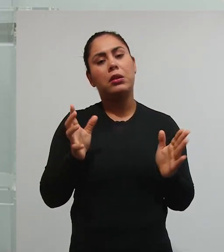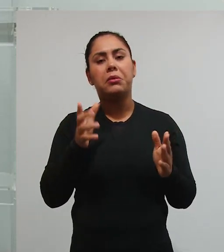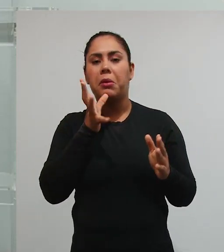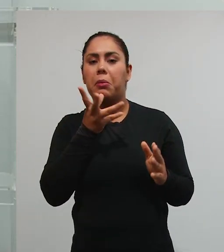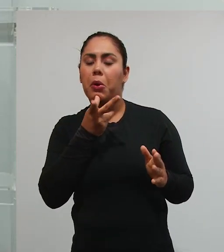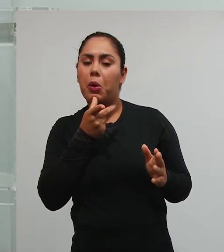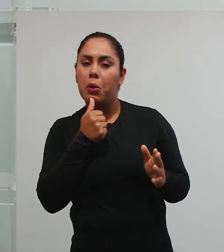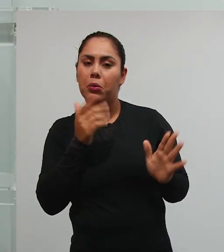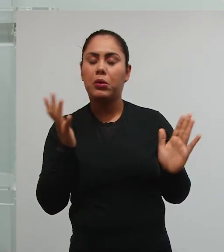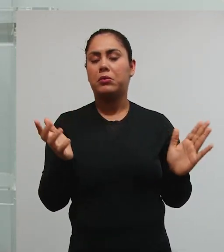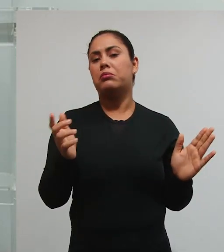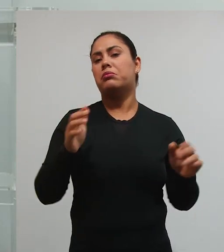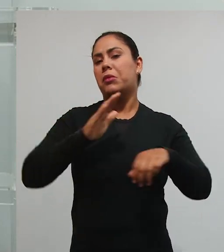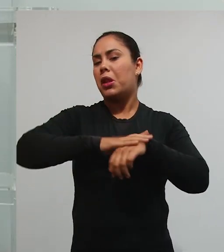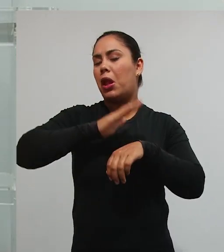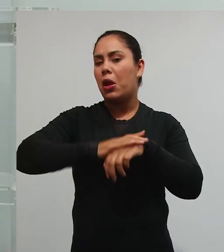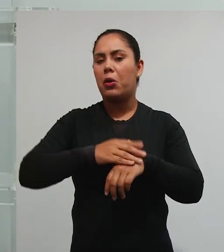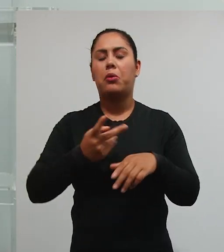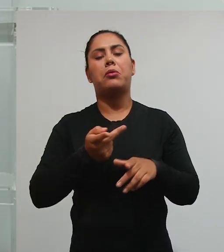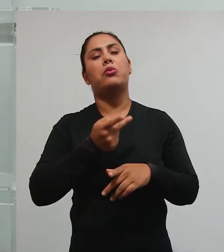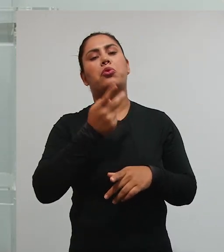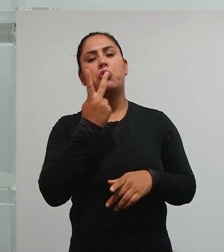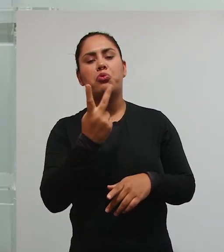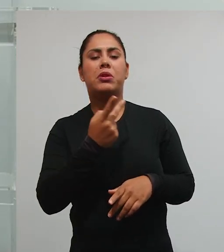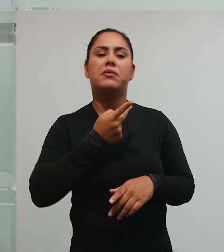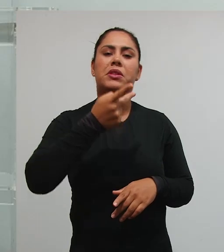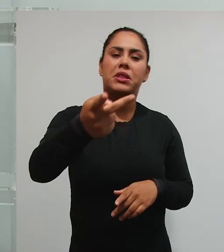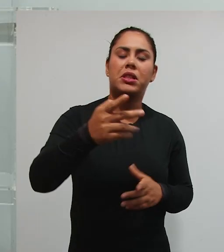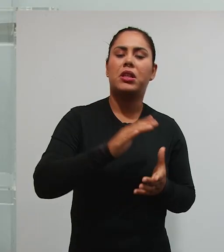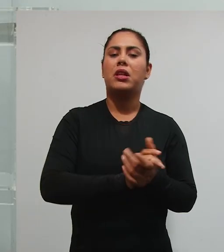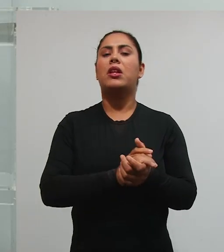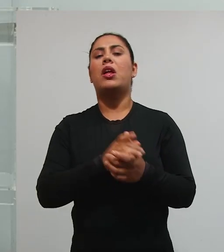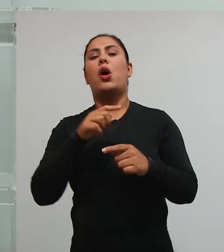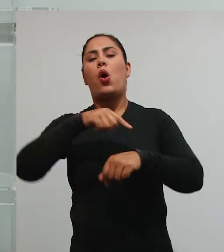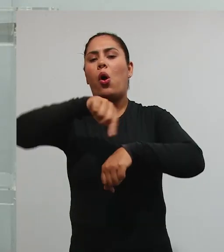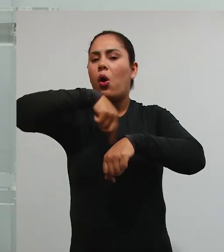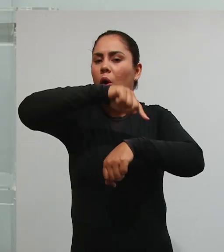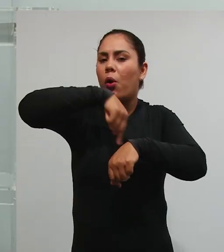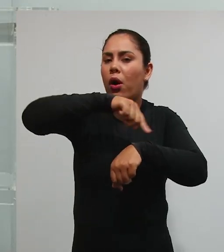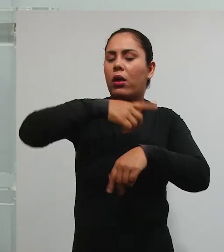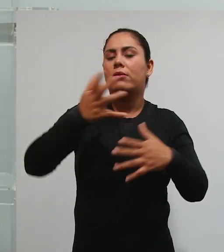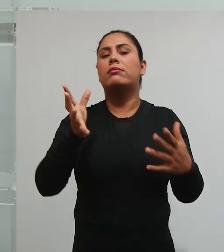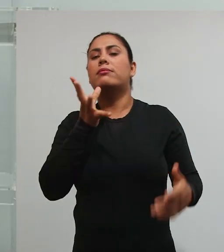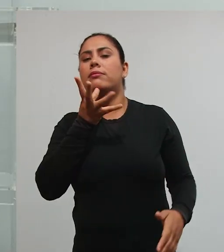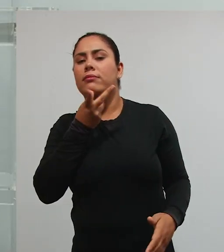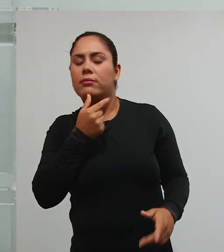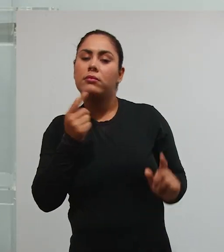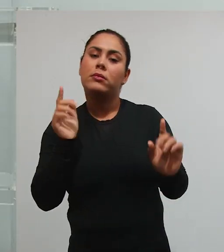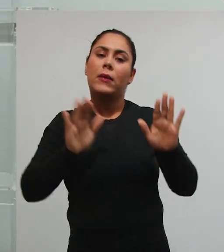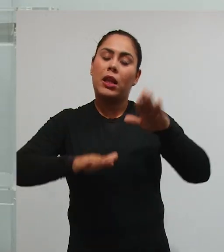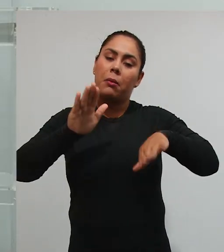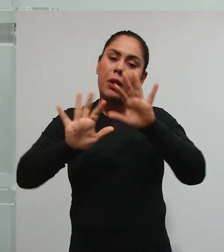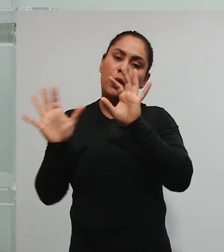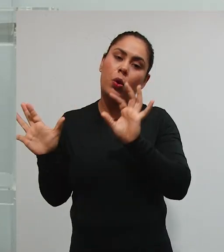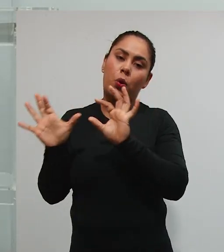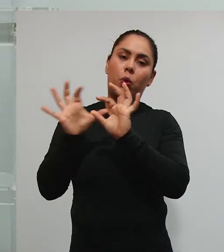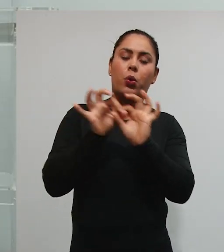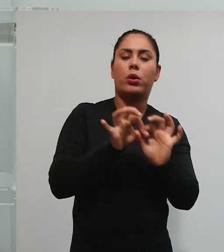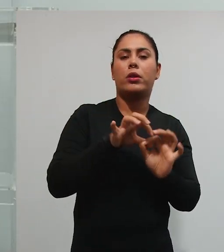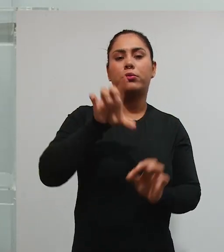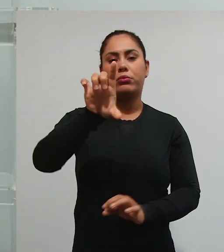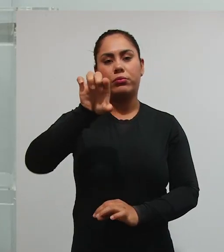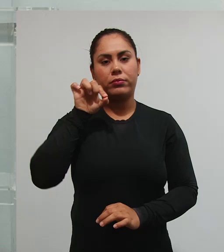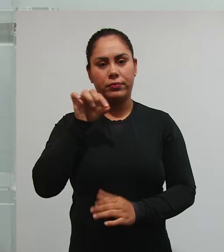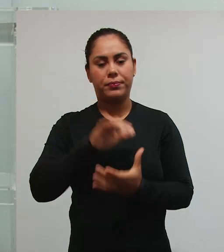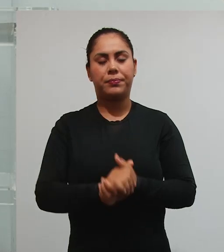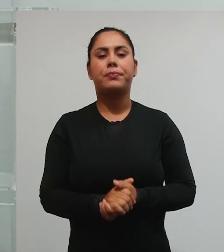vocês demandem mais de um encontro, ou mais horas ou menos horas, tudo depende do contexto